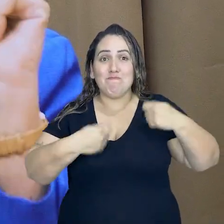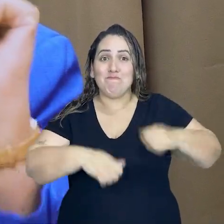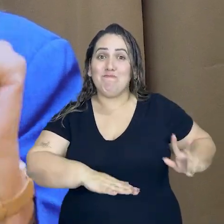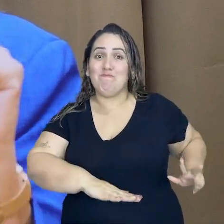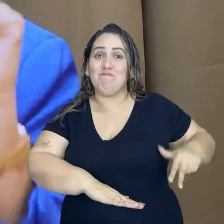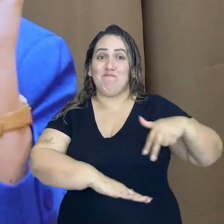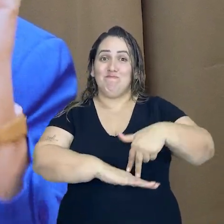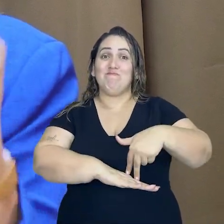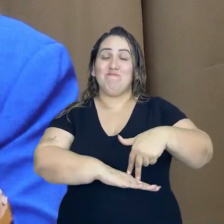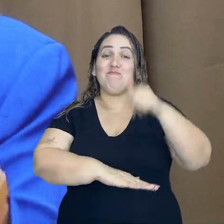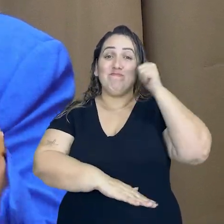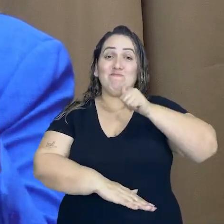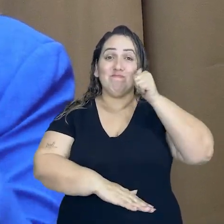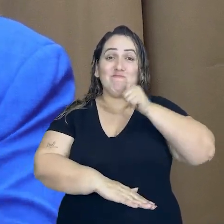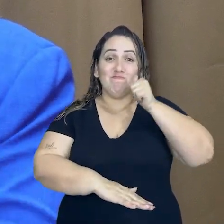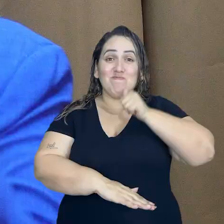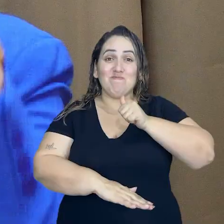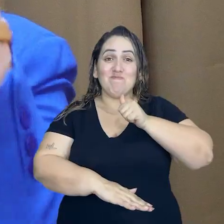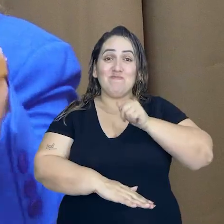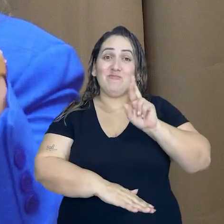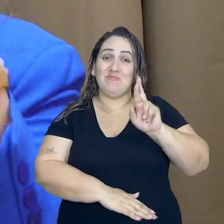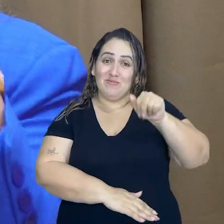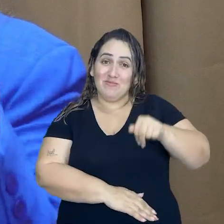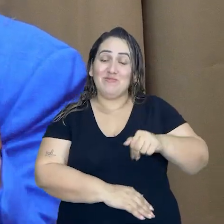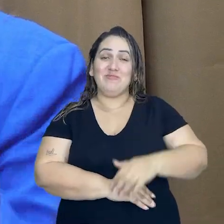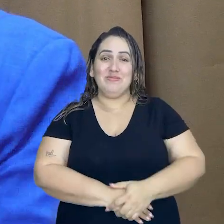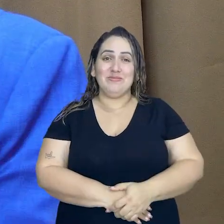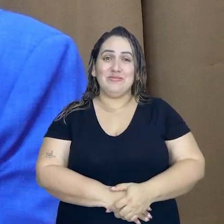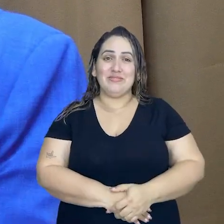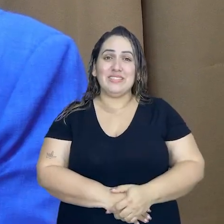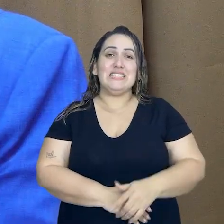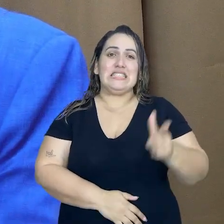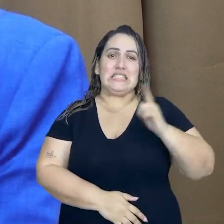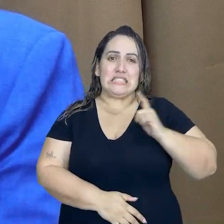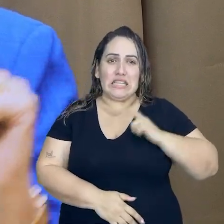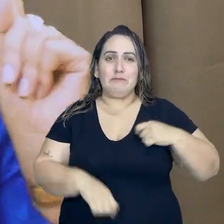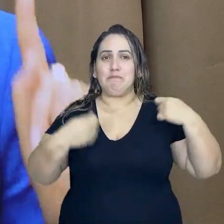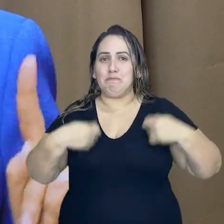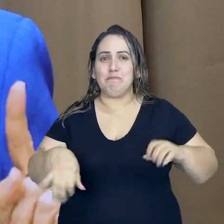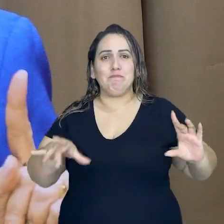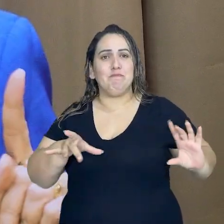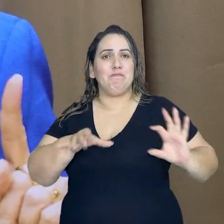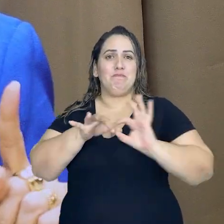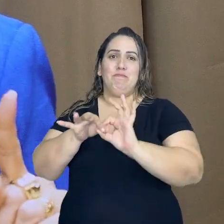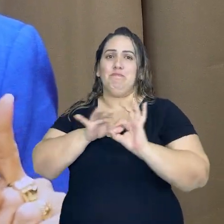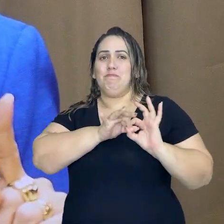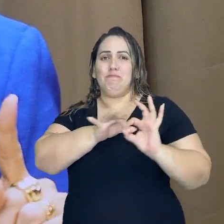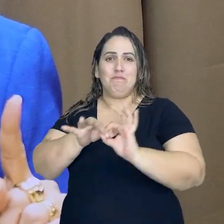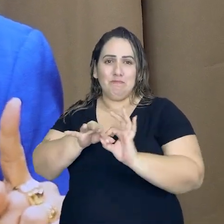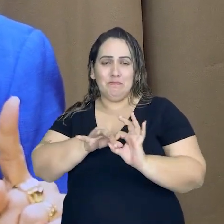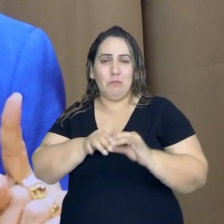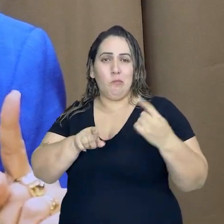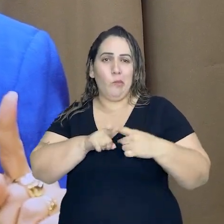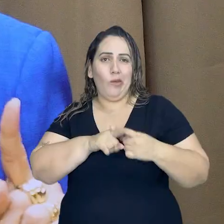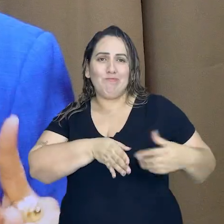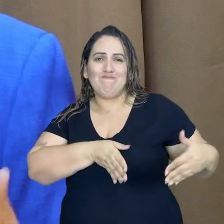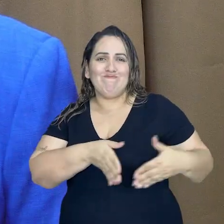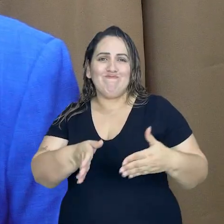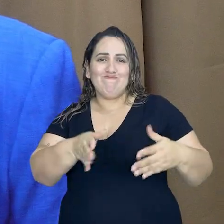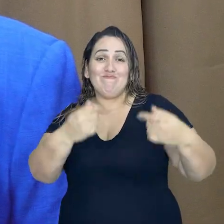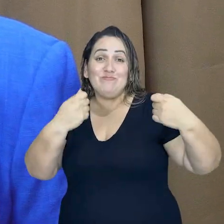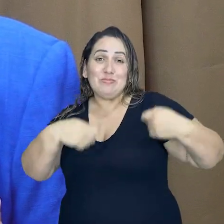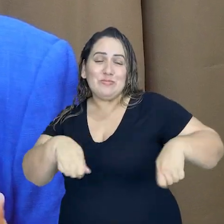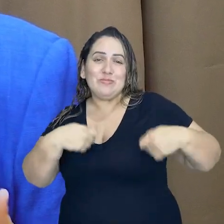na 130ª posição de 186, o Brasil em representatividade feminina. Olha